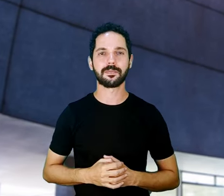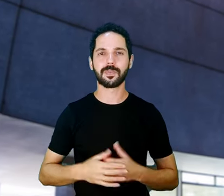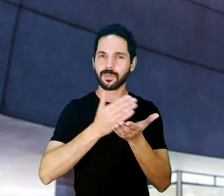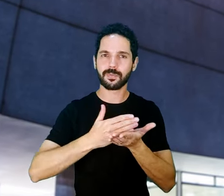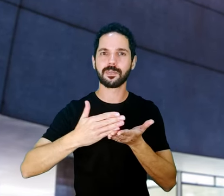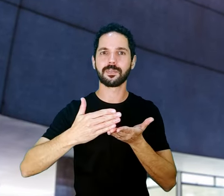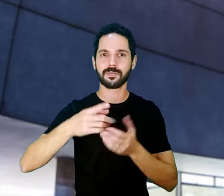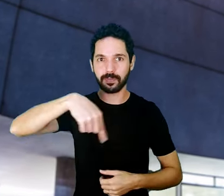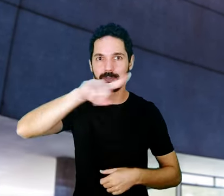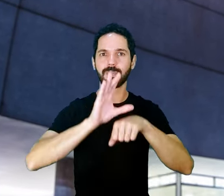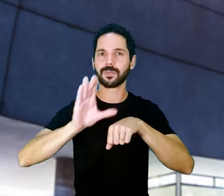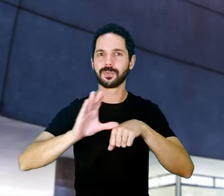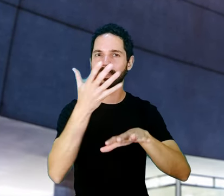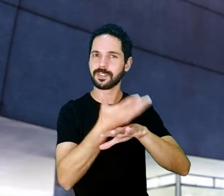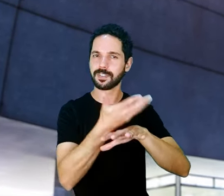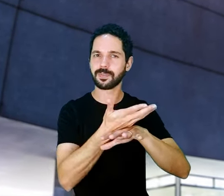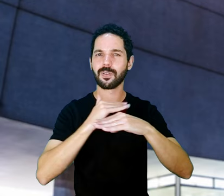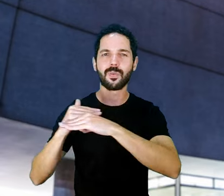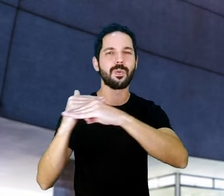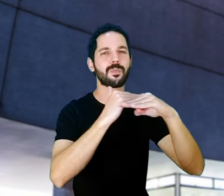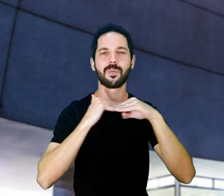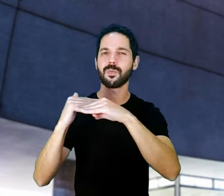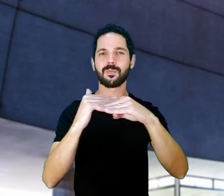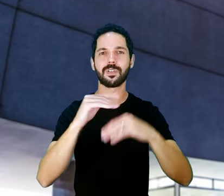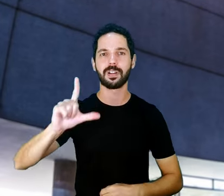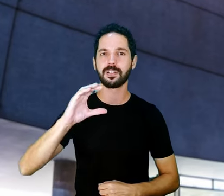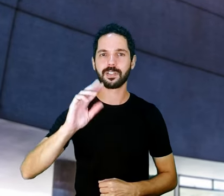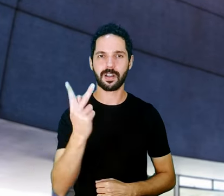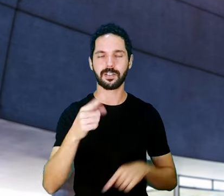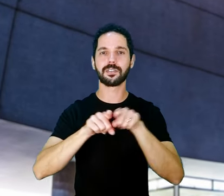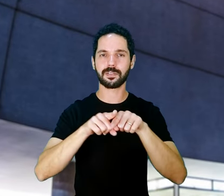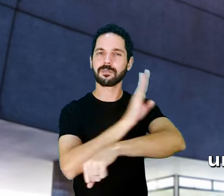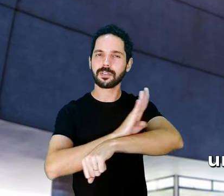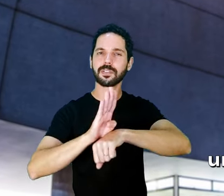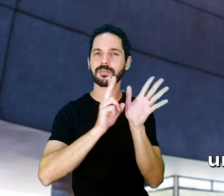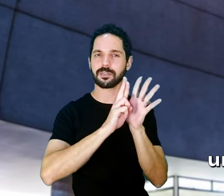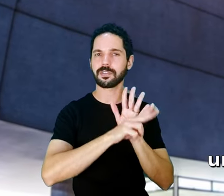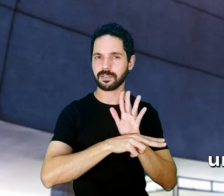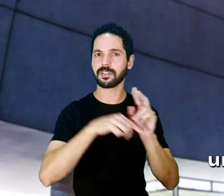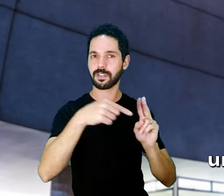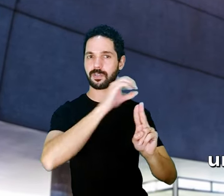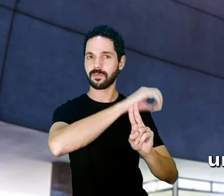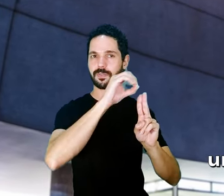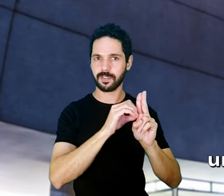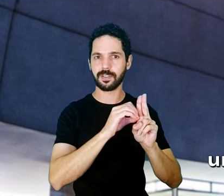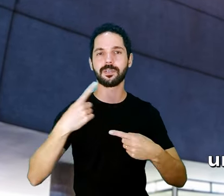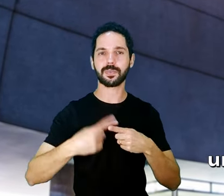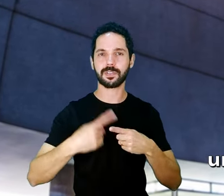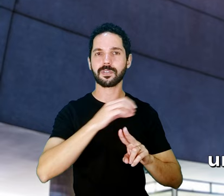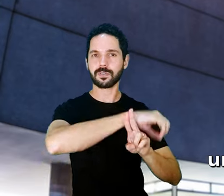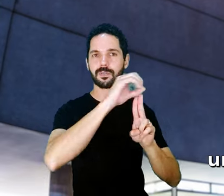interessante. Logo no início, vocês cursarão disciplinas comuns à LCH e aos bacharelados de ingresso da